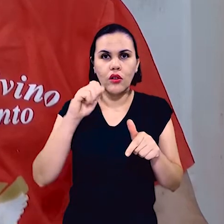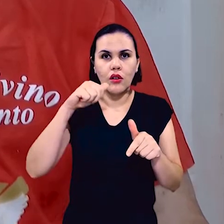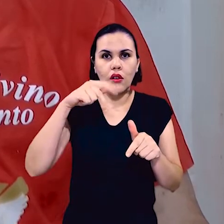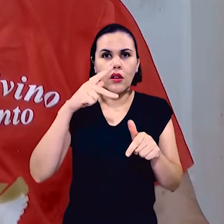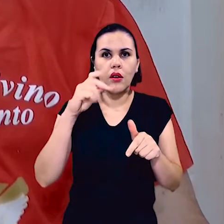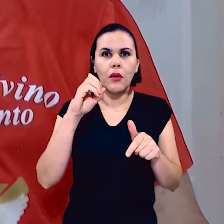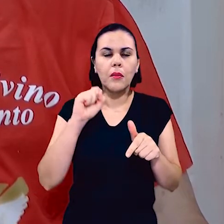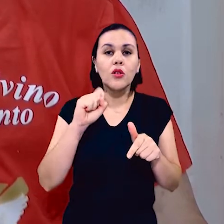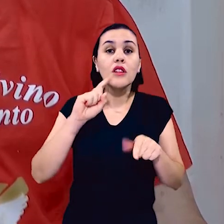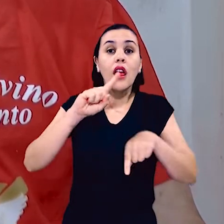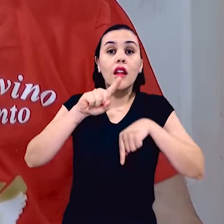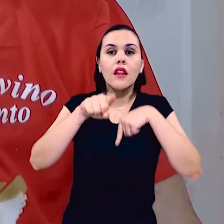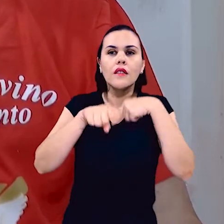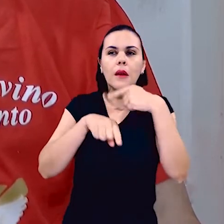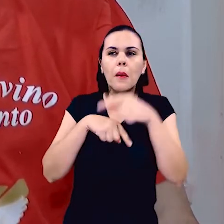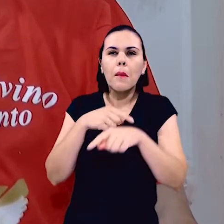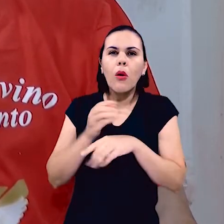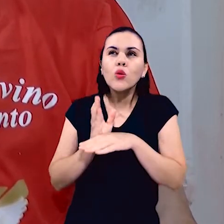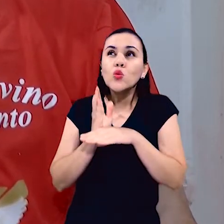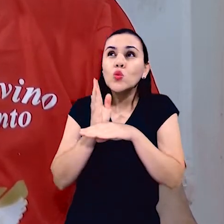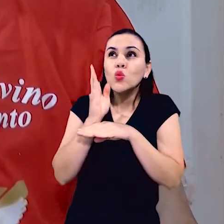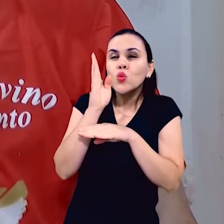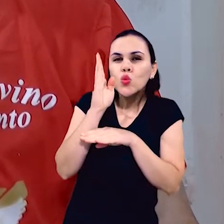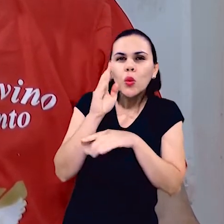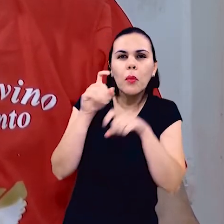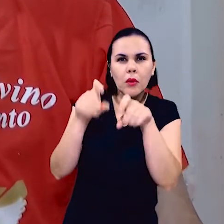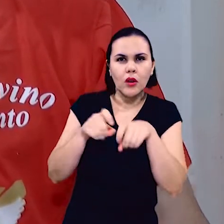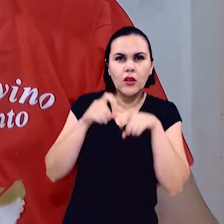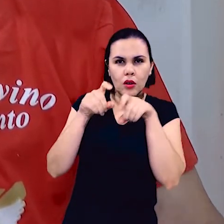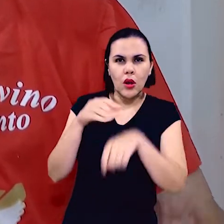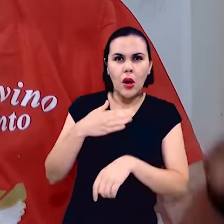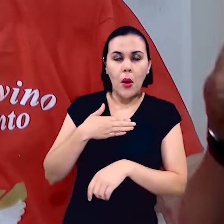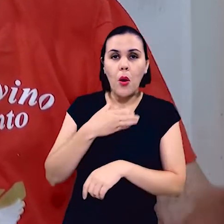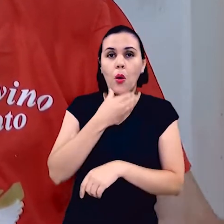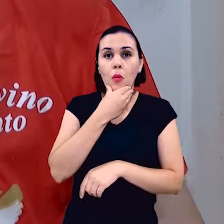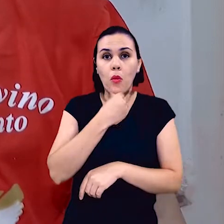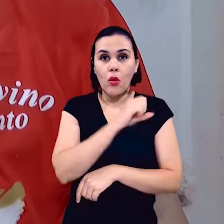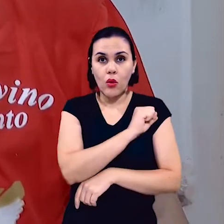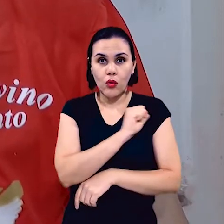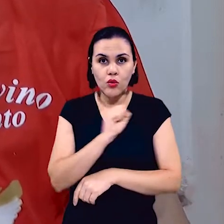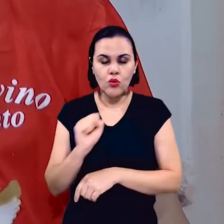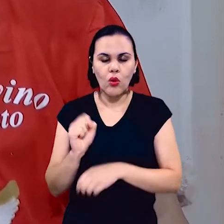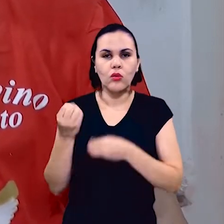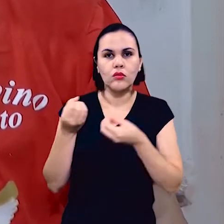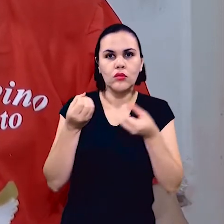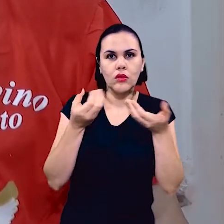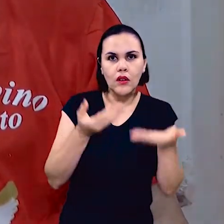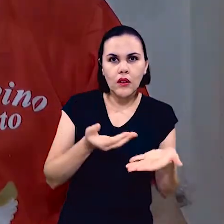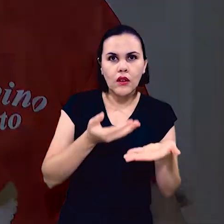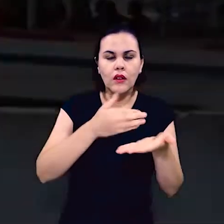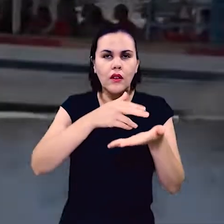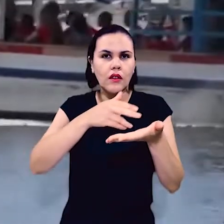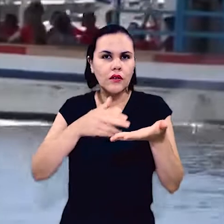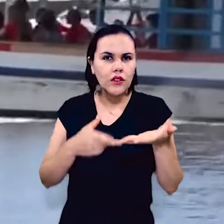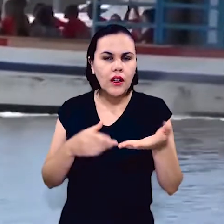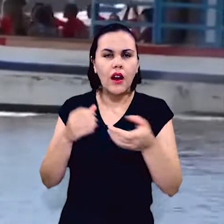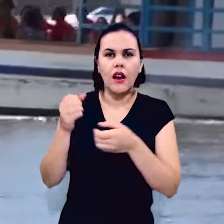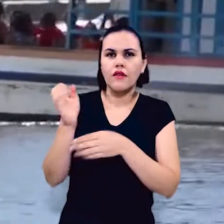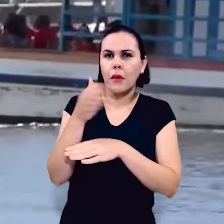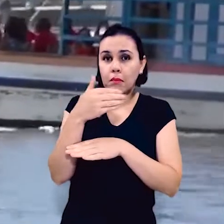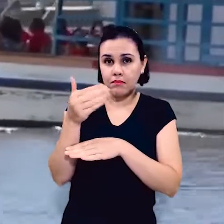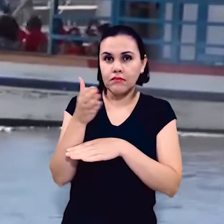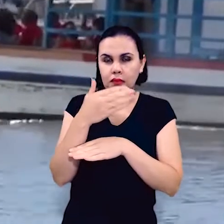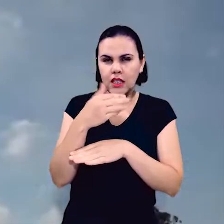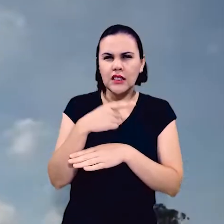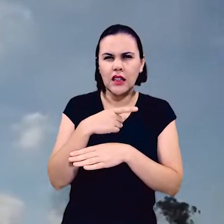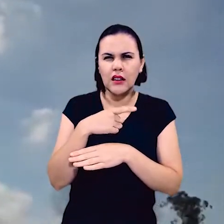E depois subia lá para o sítio, né? O meu sogro, que é o pai dela, o meu sogro, ele dava pouso para as